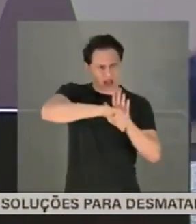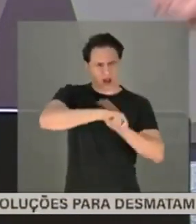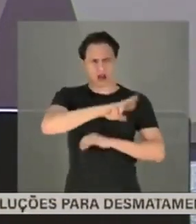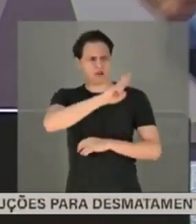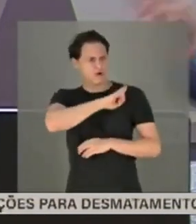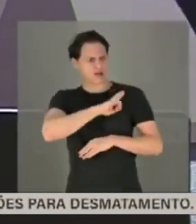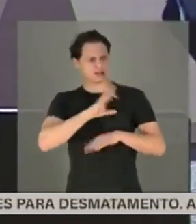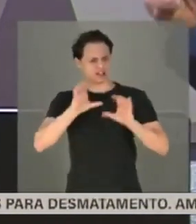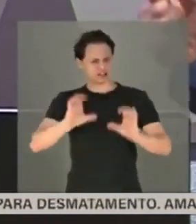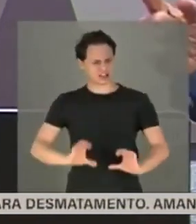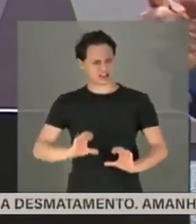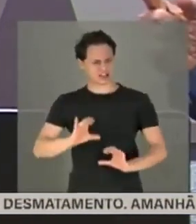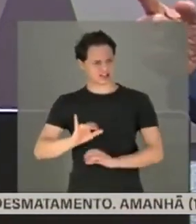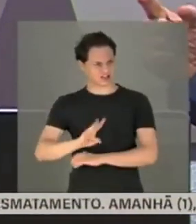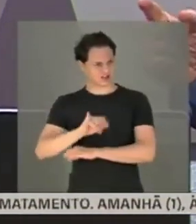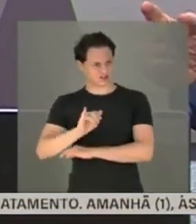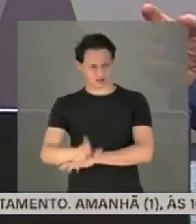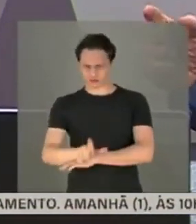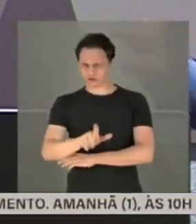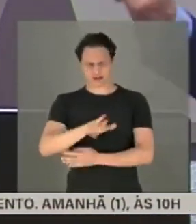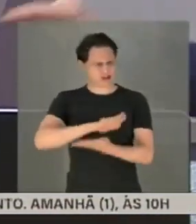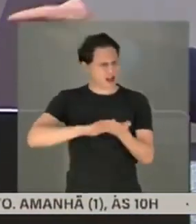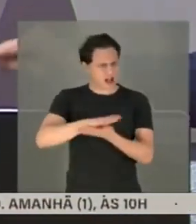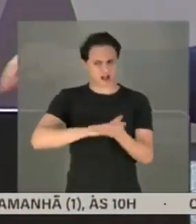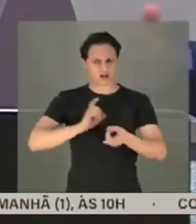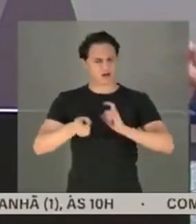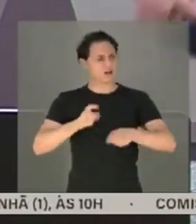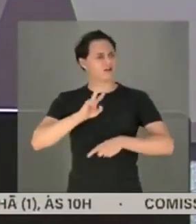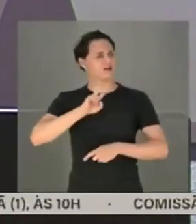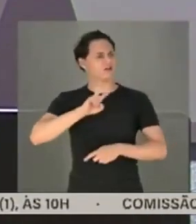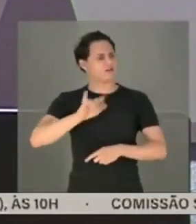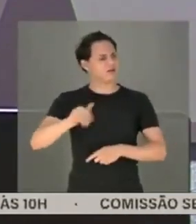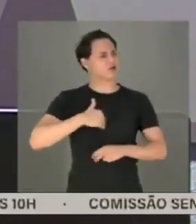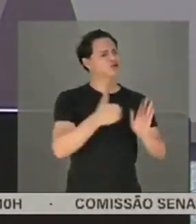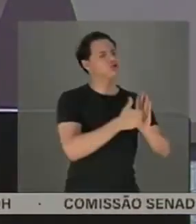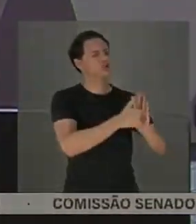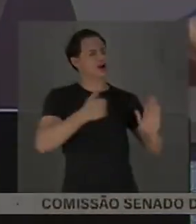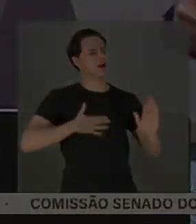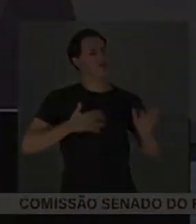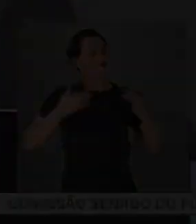fez um comentário sobre a fala do Contarato muito legal. Vou colocar aqui para vocês.